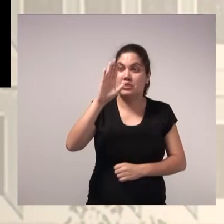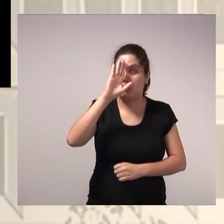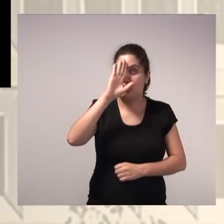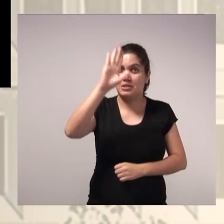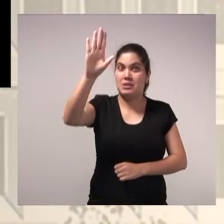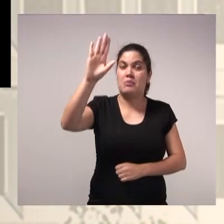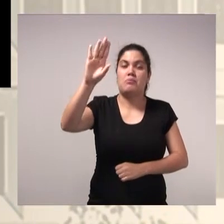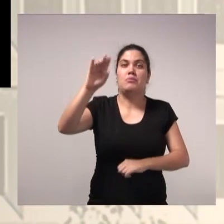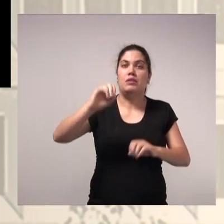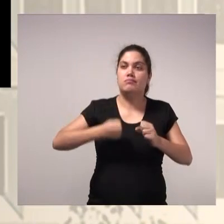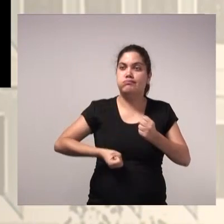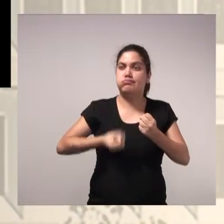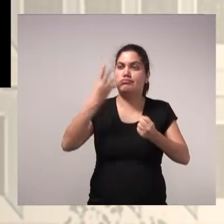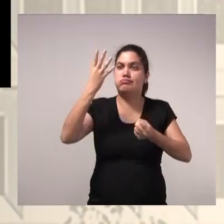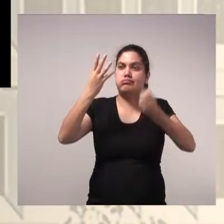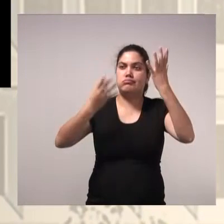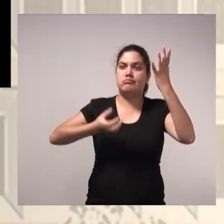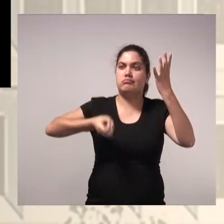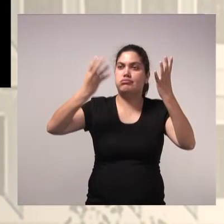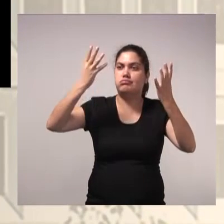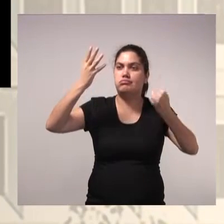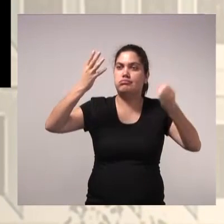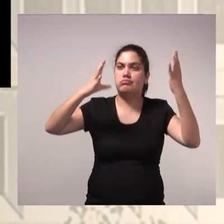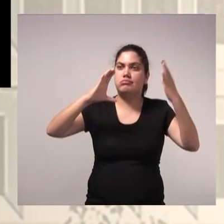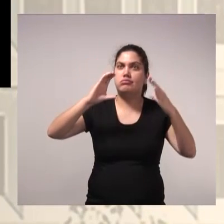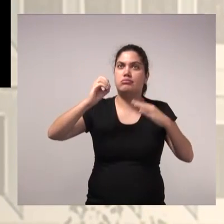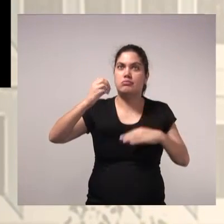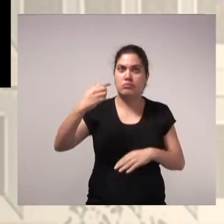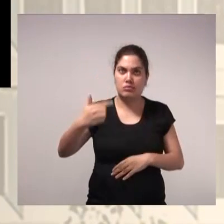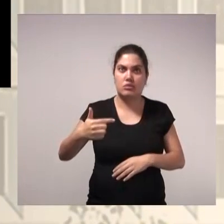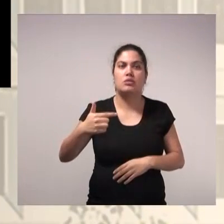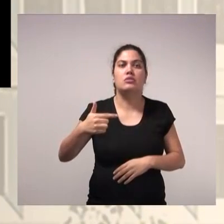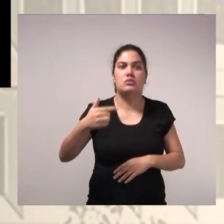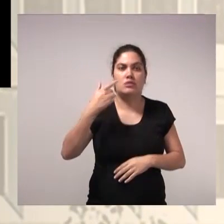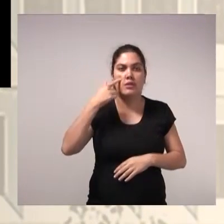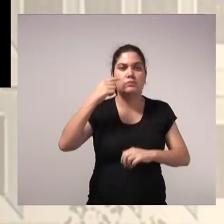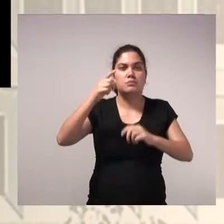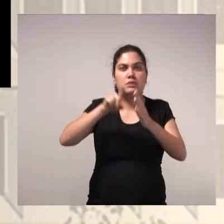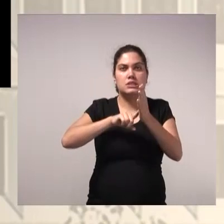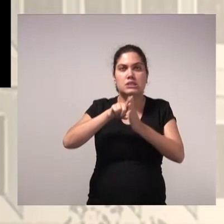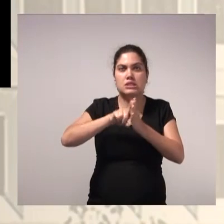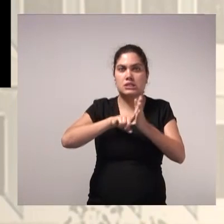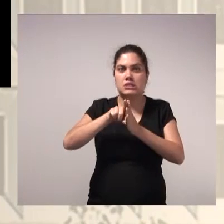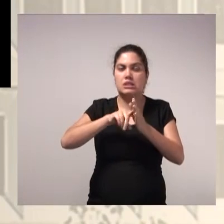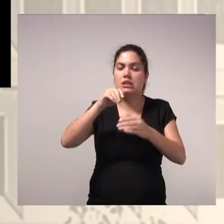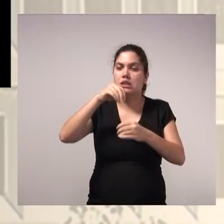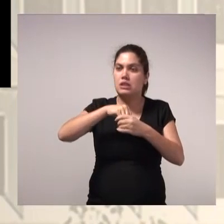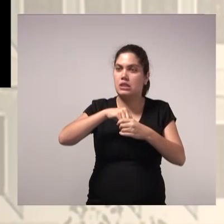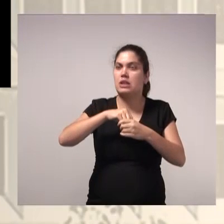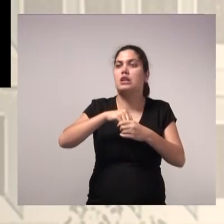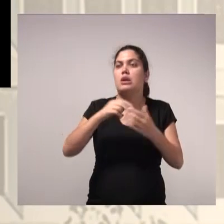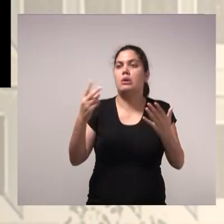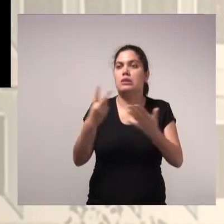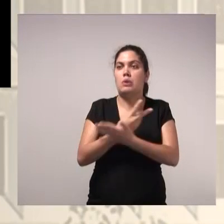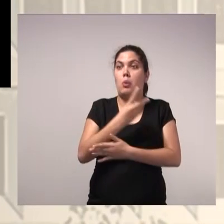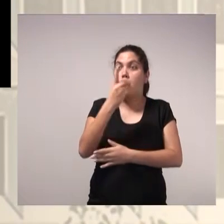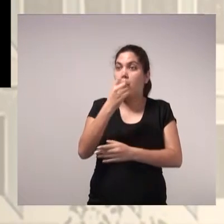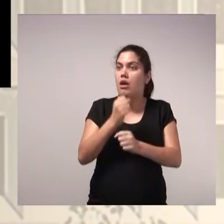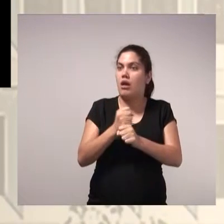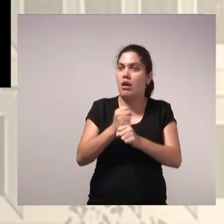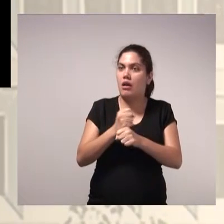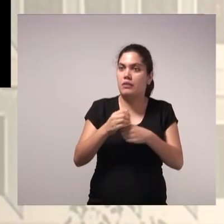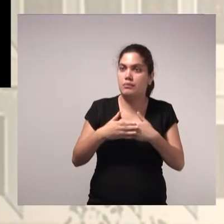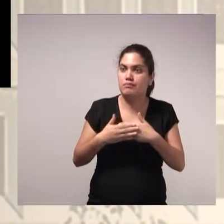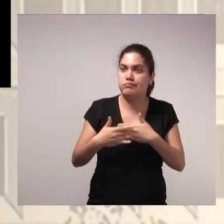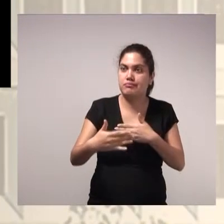de emissões de gás carbônico do Senado foram levantadas numa pesquisa que durou 1 ano e meio. E,